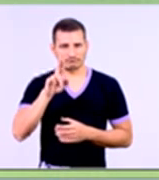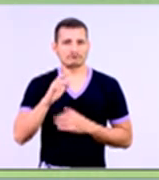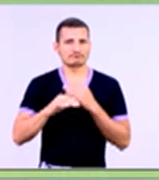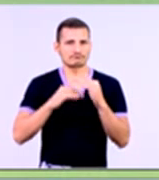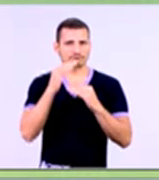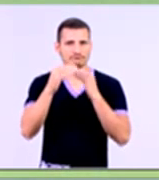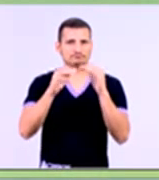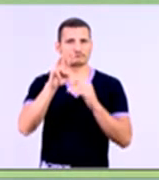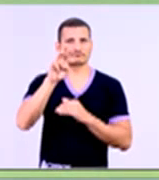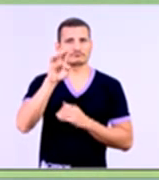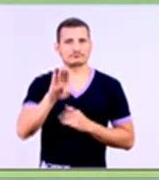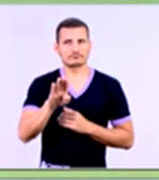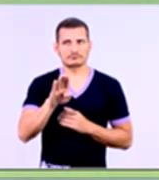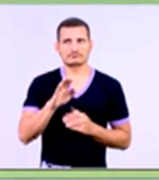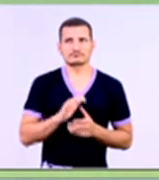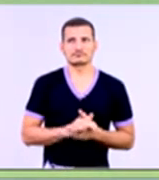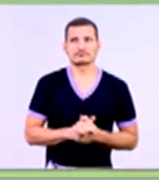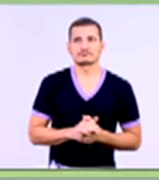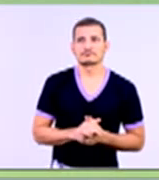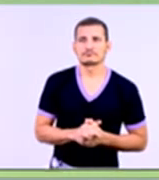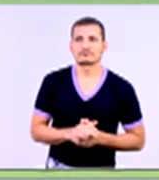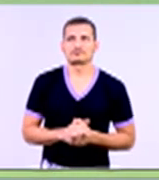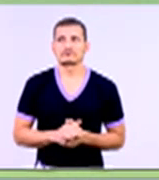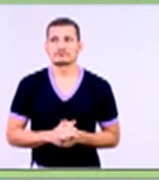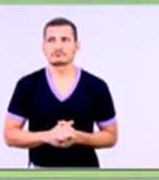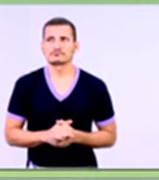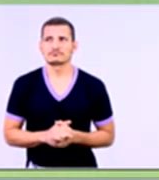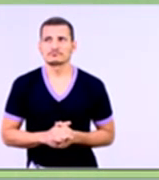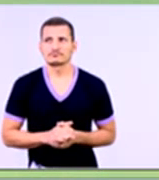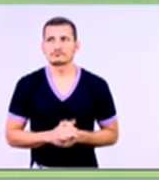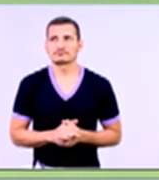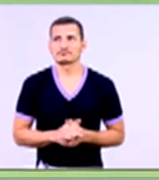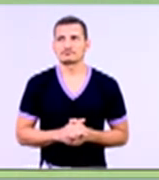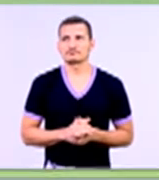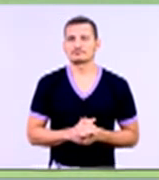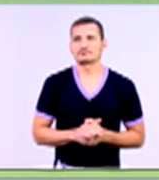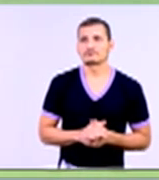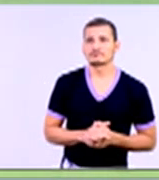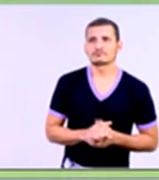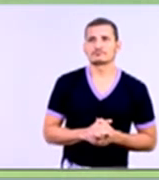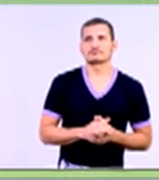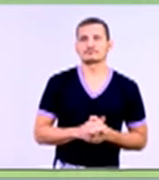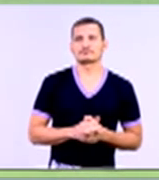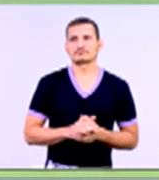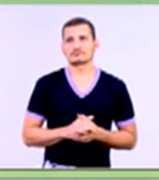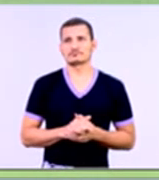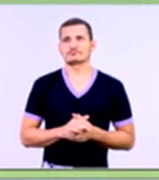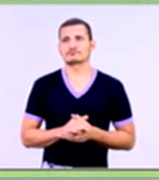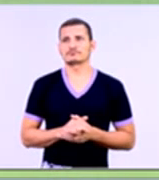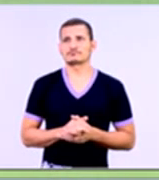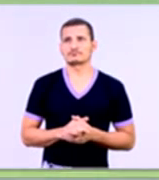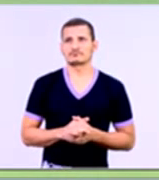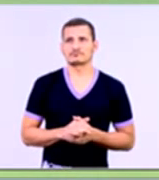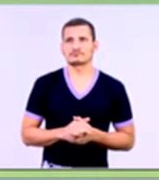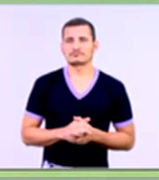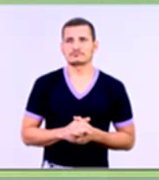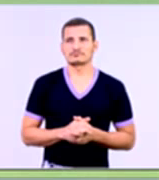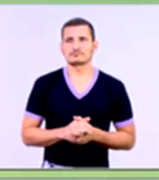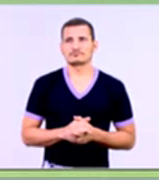desenvolvimento web, para dados tabulares, obviamente. Esses dados são declarados de forma muito